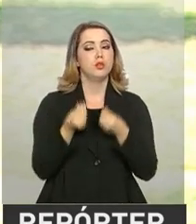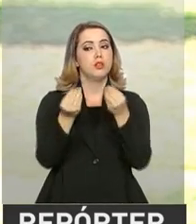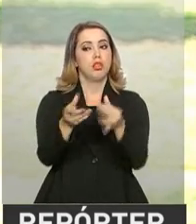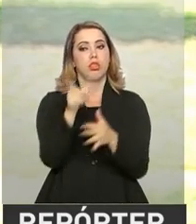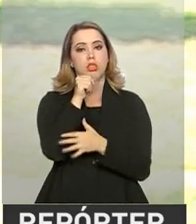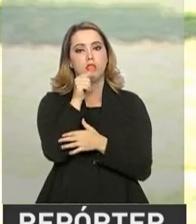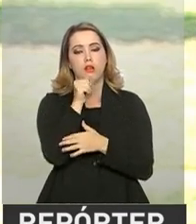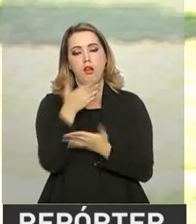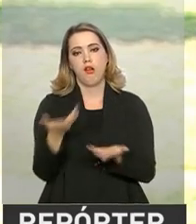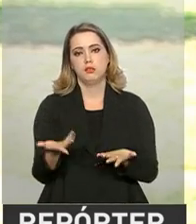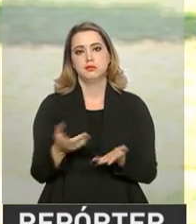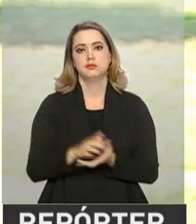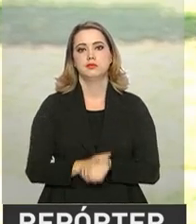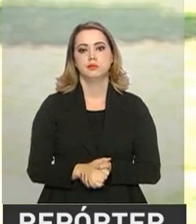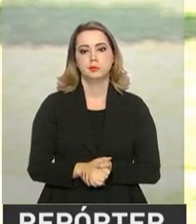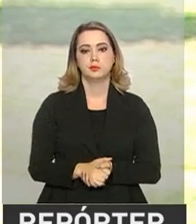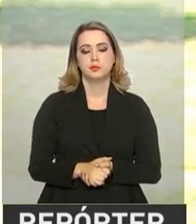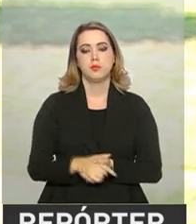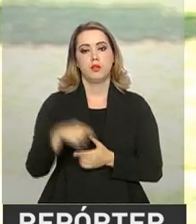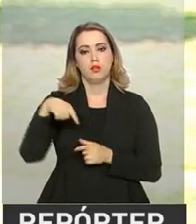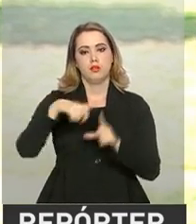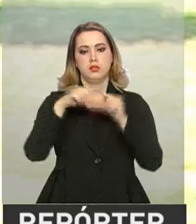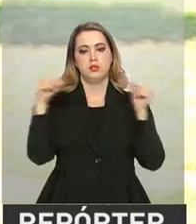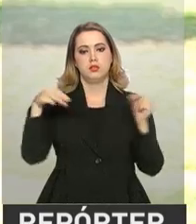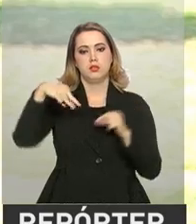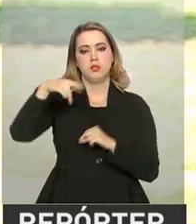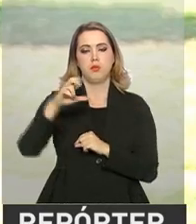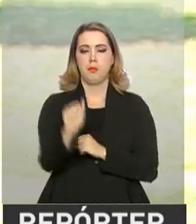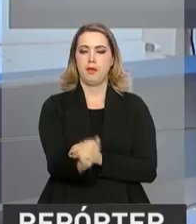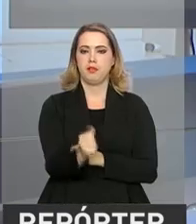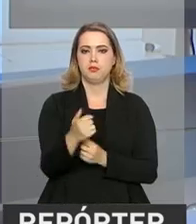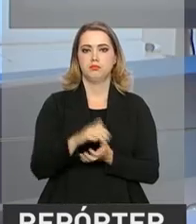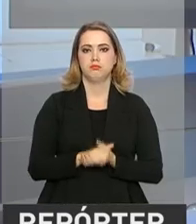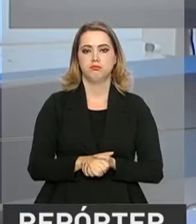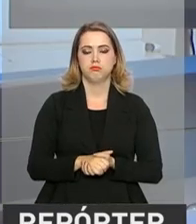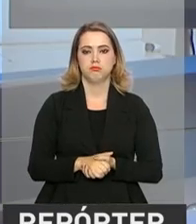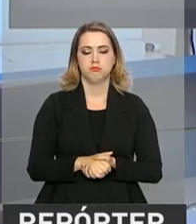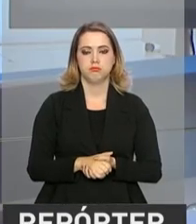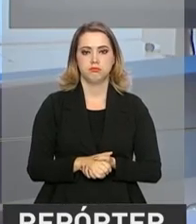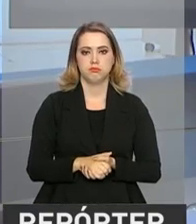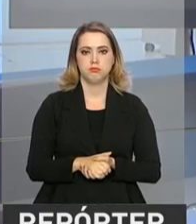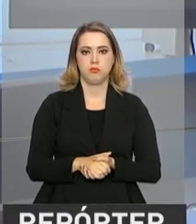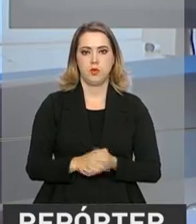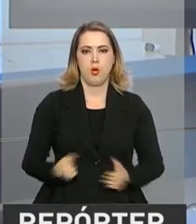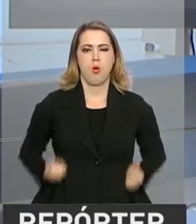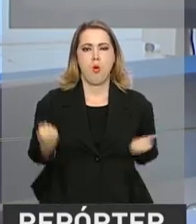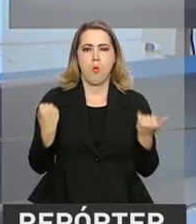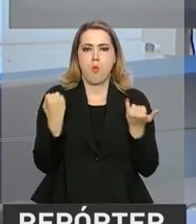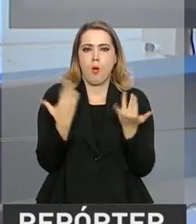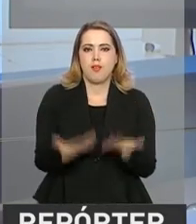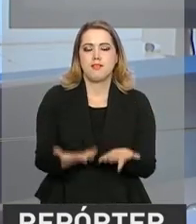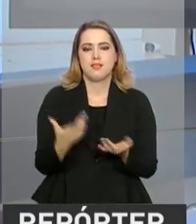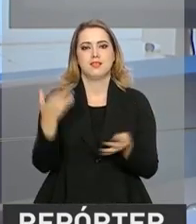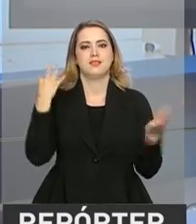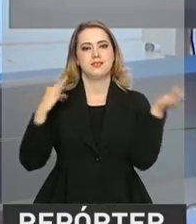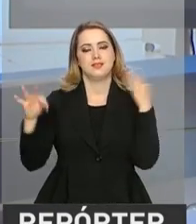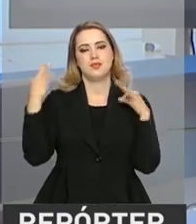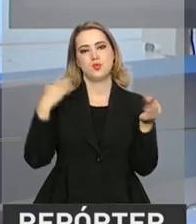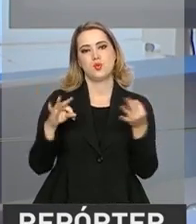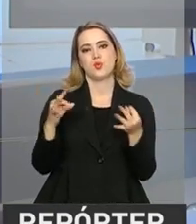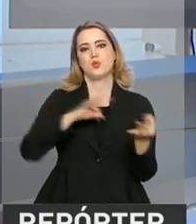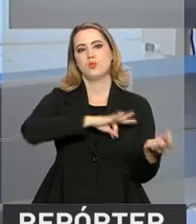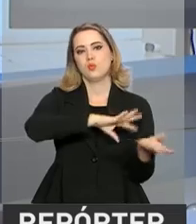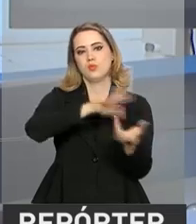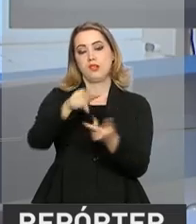melhorar a oferta de água. De Brasília, Mara Knupp. Os gastos de turistas estrangeiros aqui no